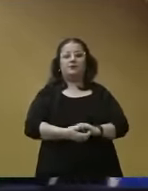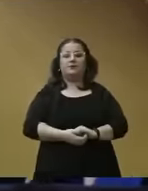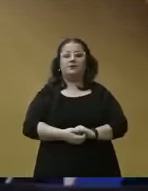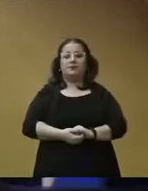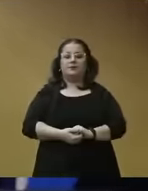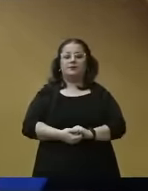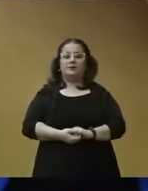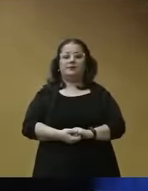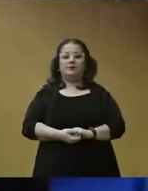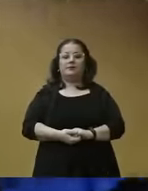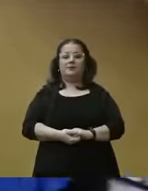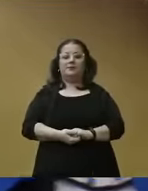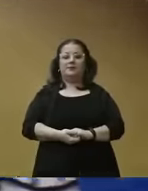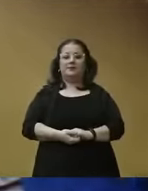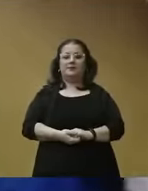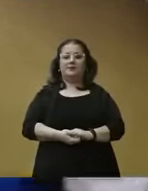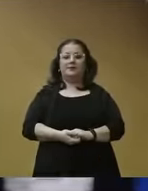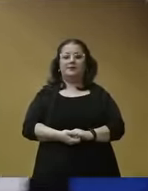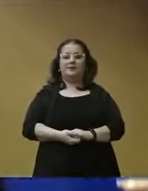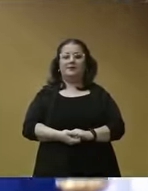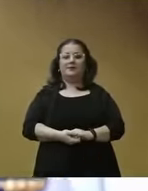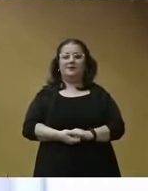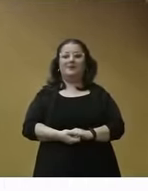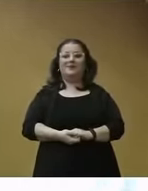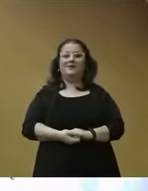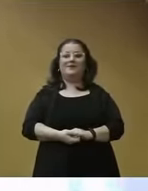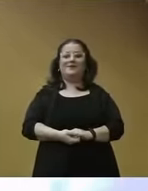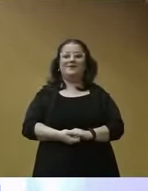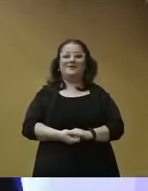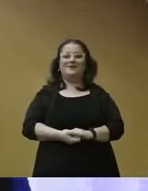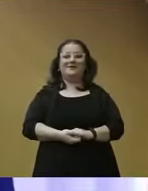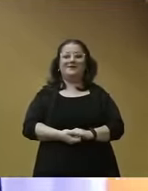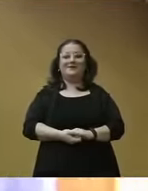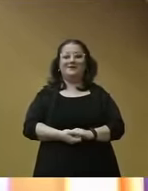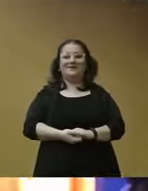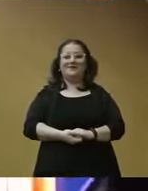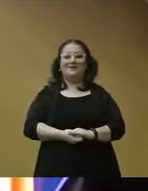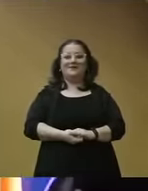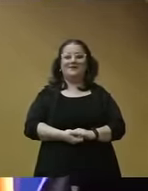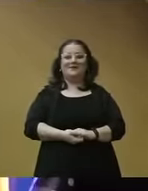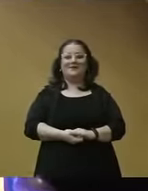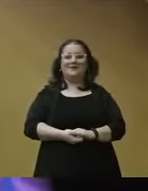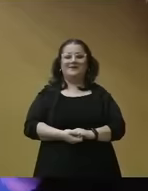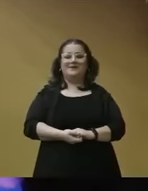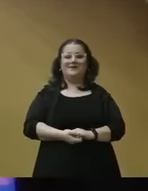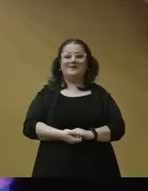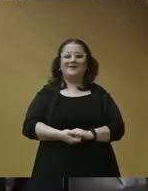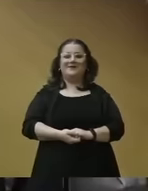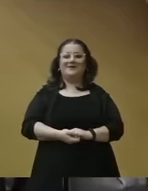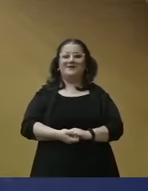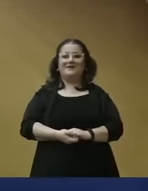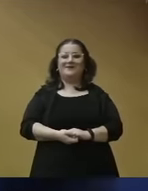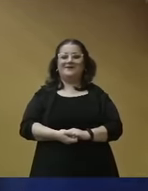formandos. Música.